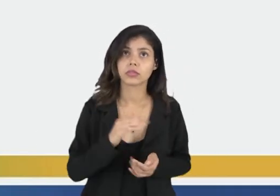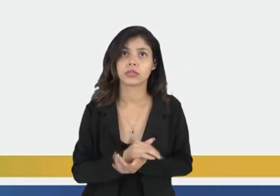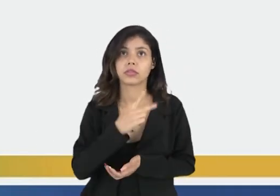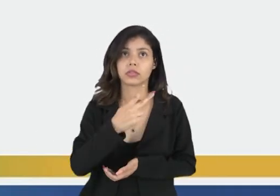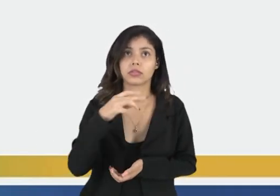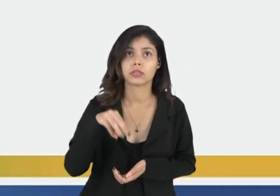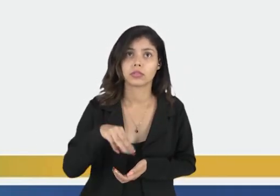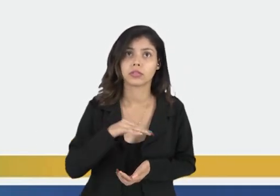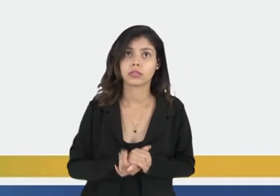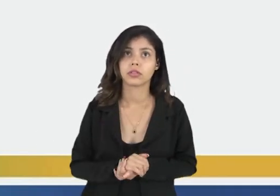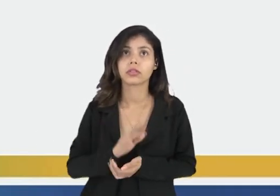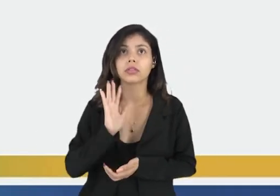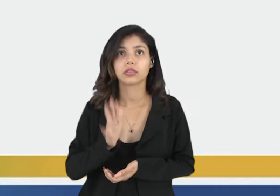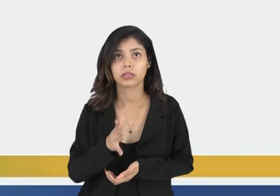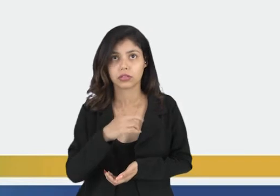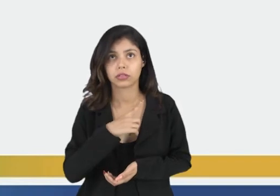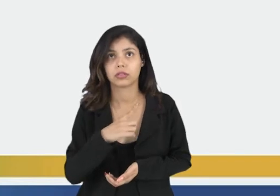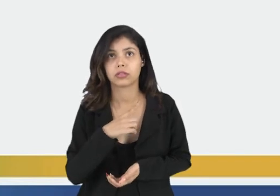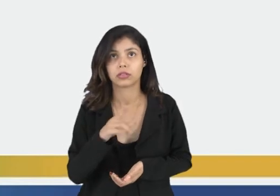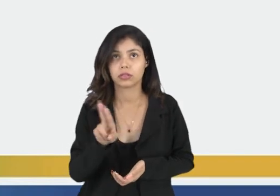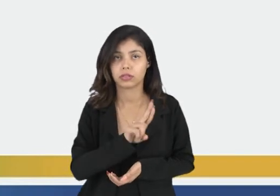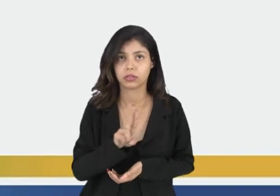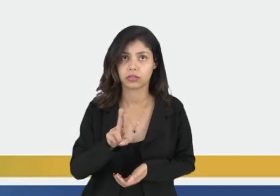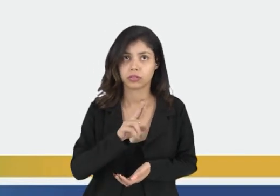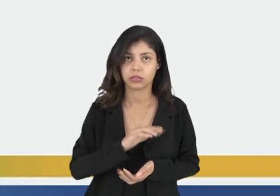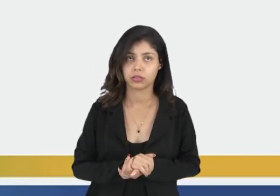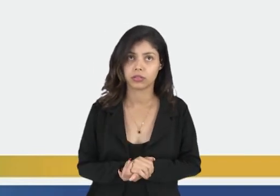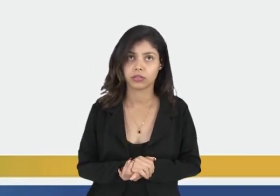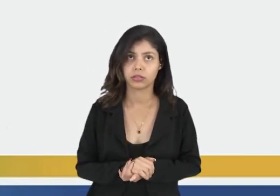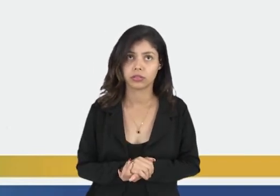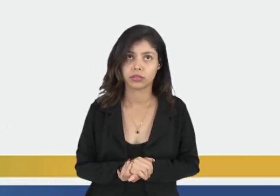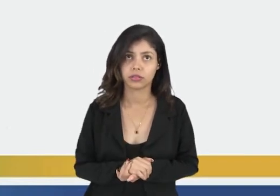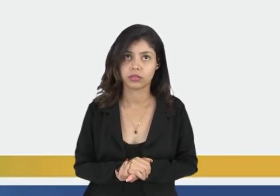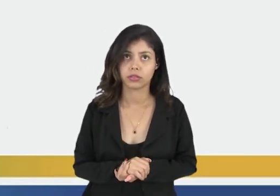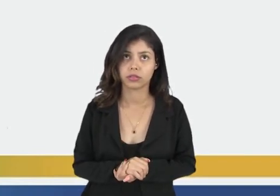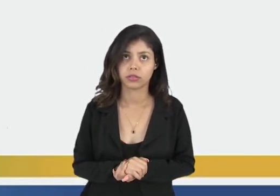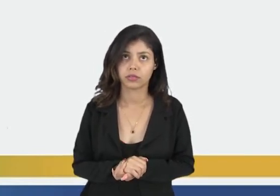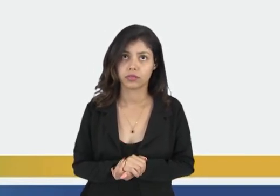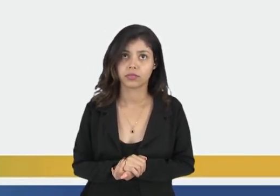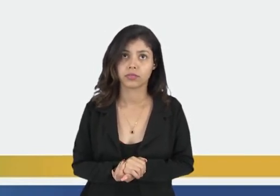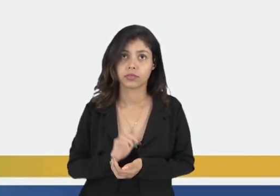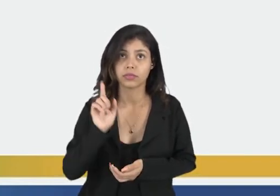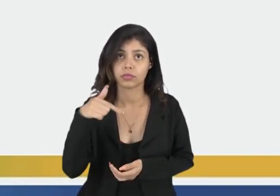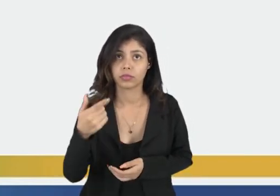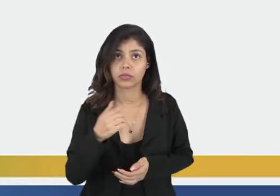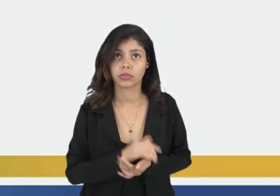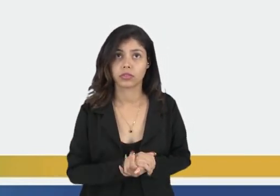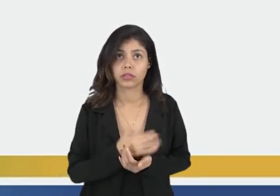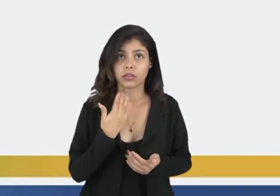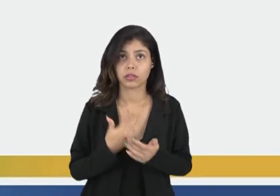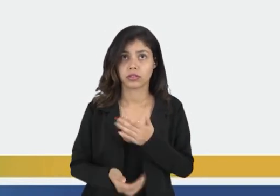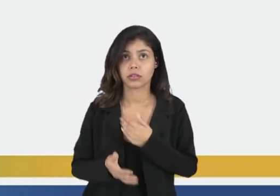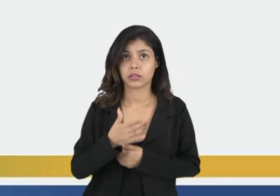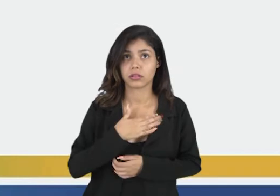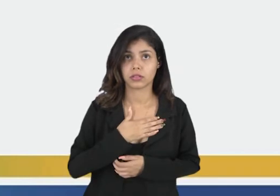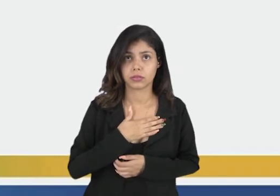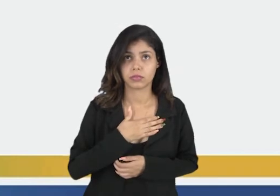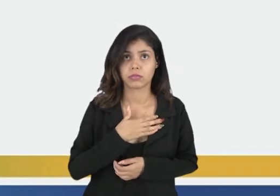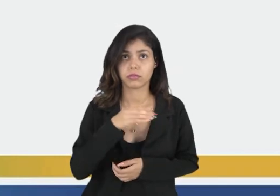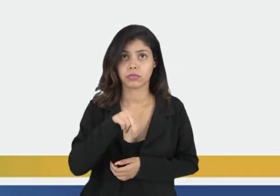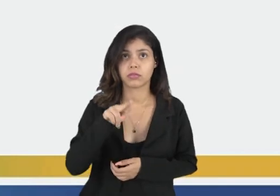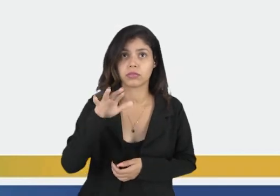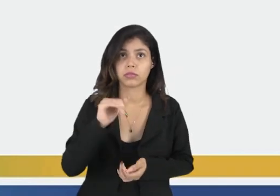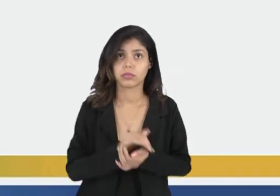da PM no Rio, já havia escolhido nomes para bebê. A outra manchete. Perdi minha